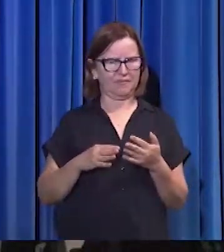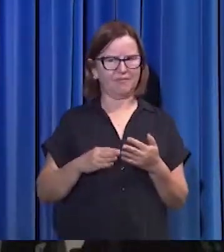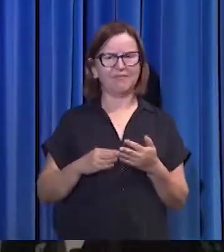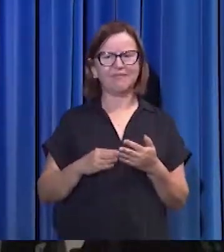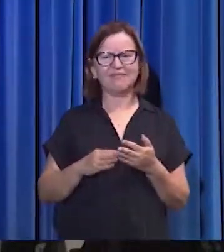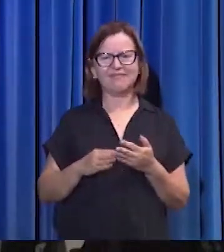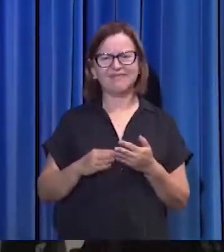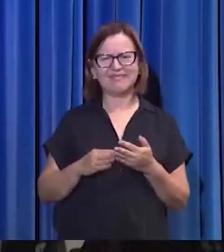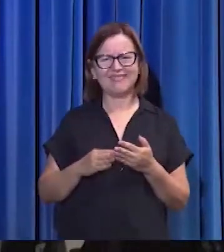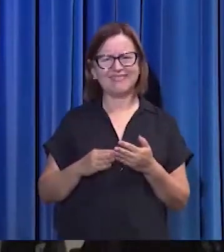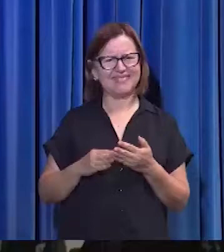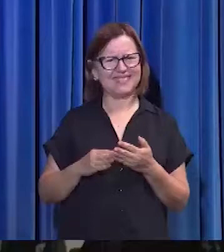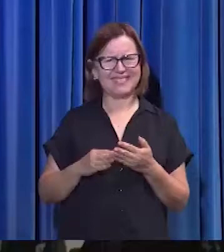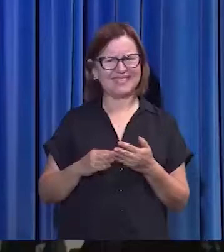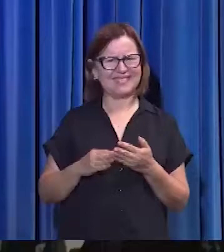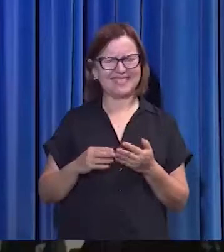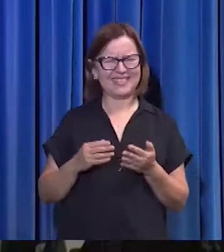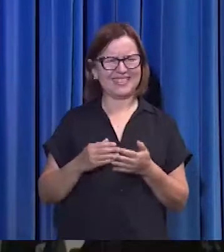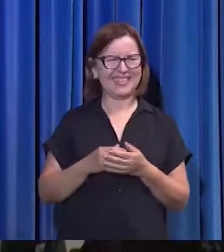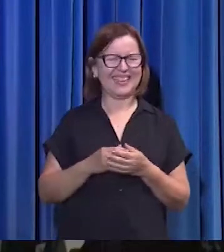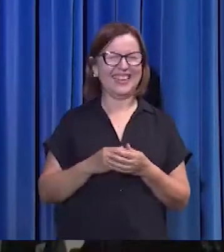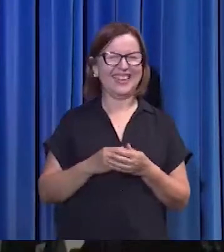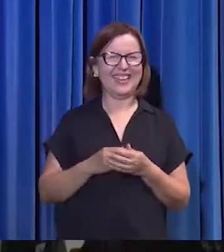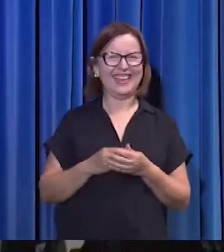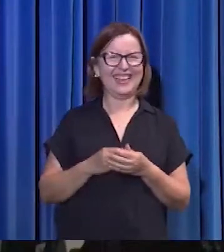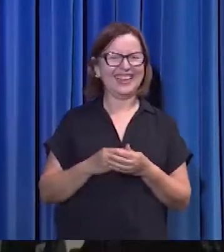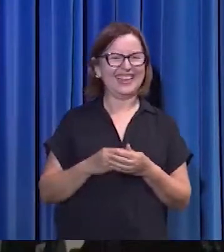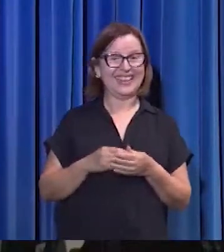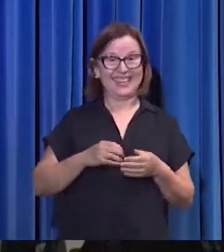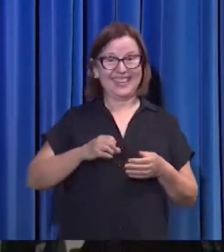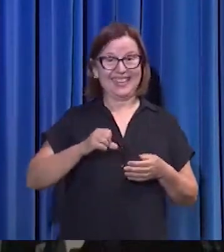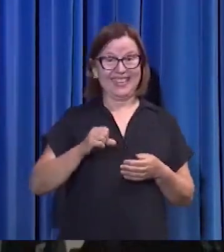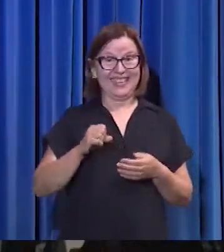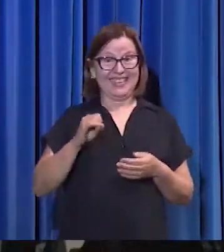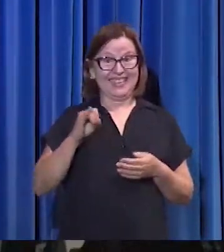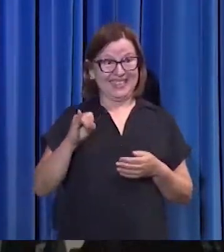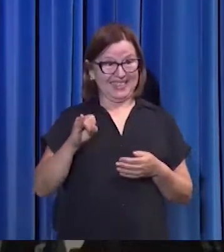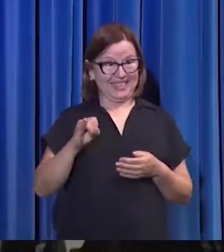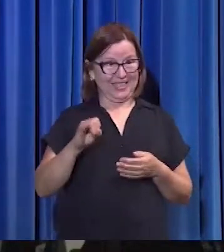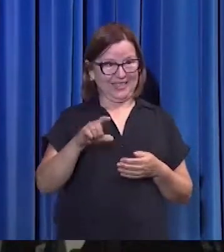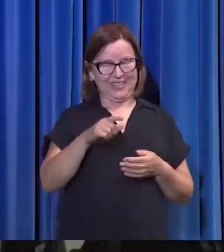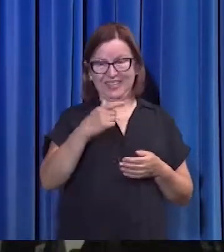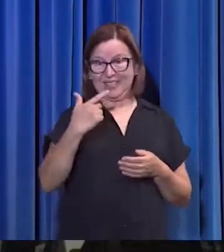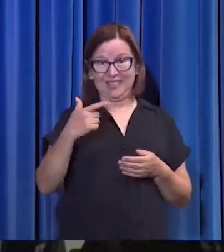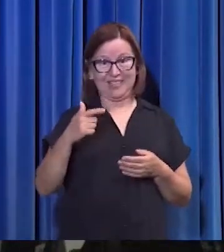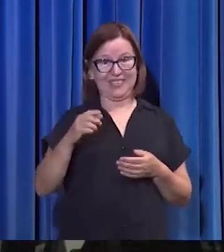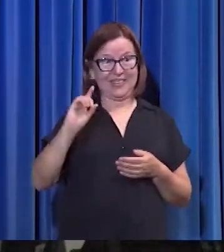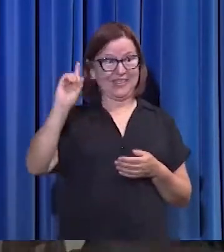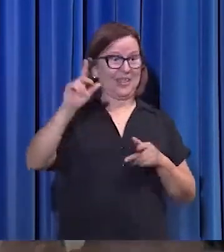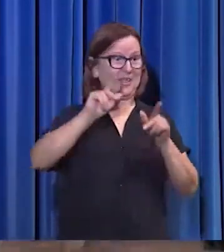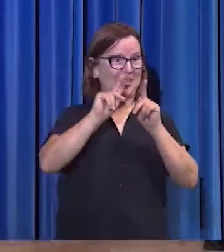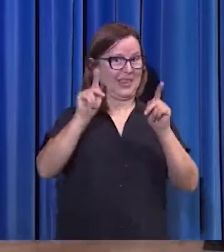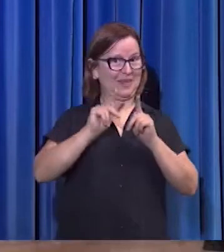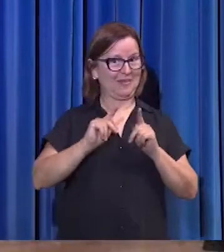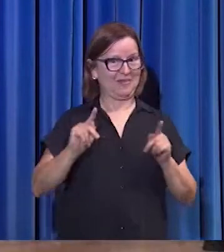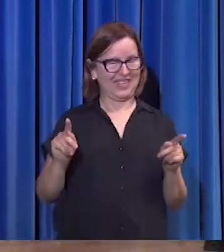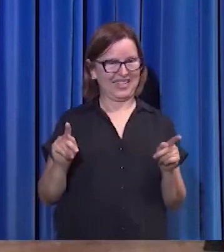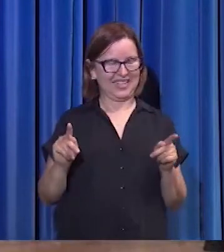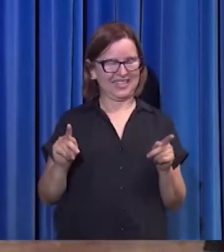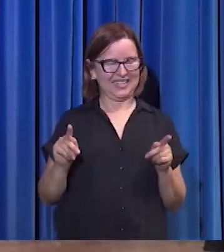não vai ter valor nenhum. E se você não tiver o Deus da paz